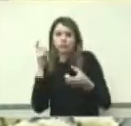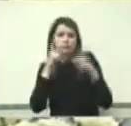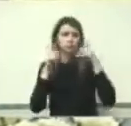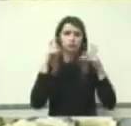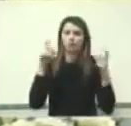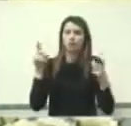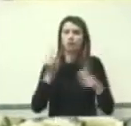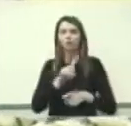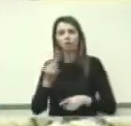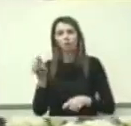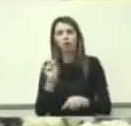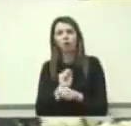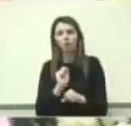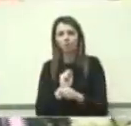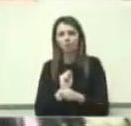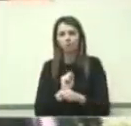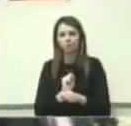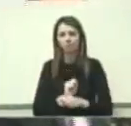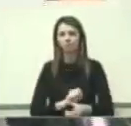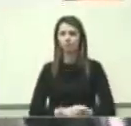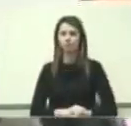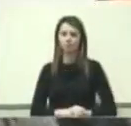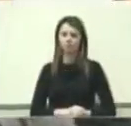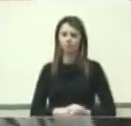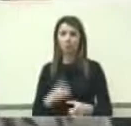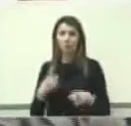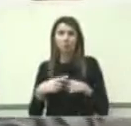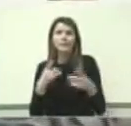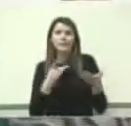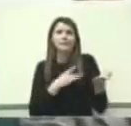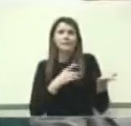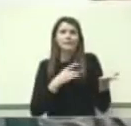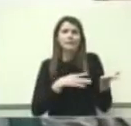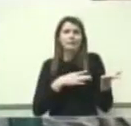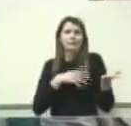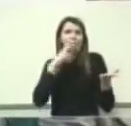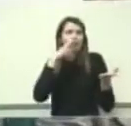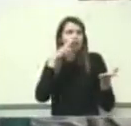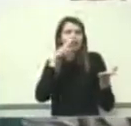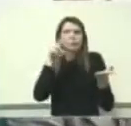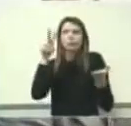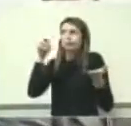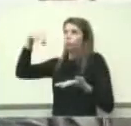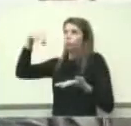aleluia não deixe que o medo Produza fantasmas